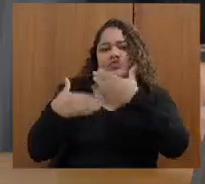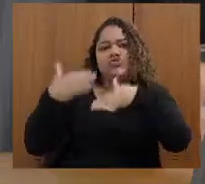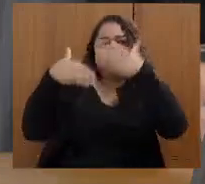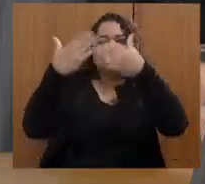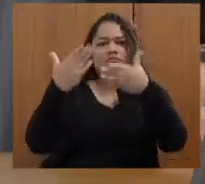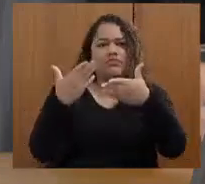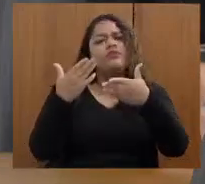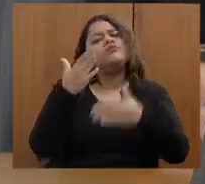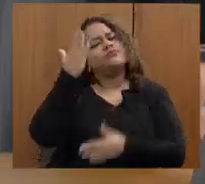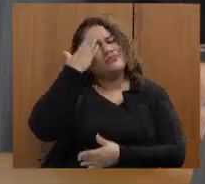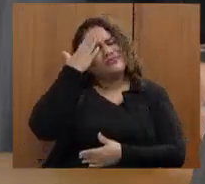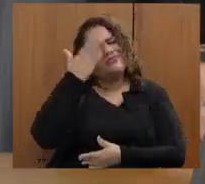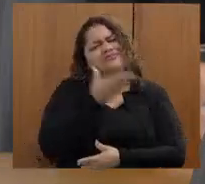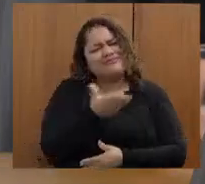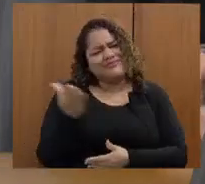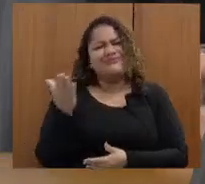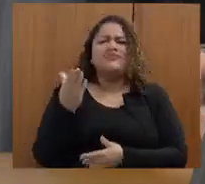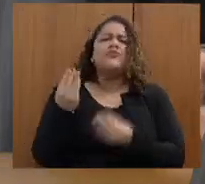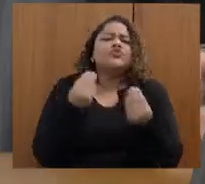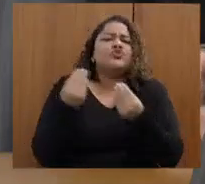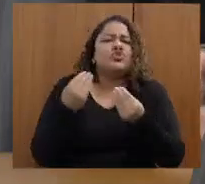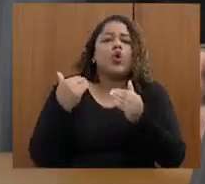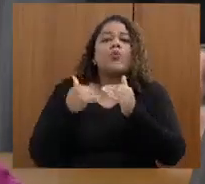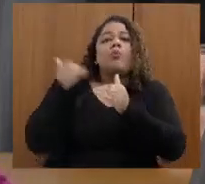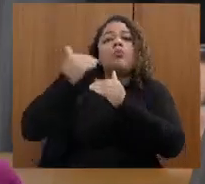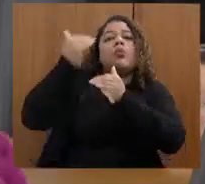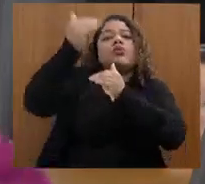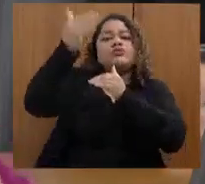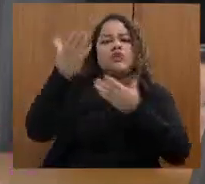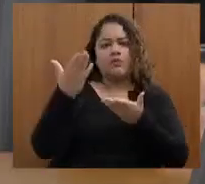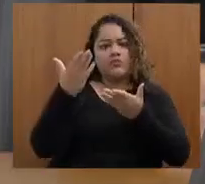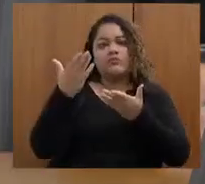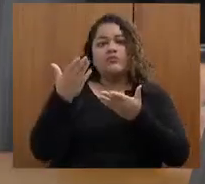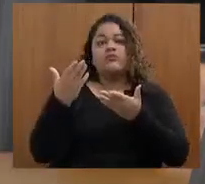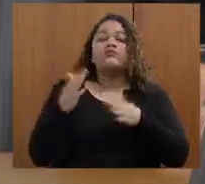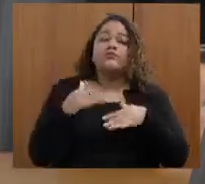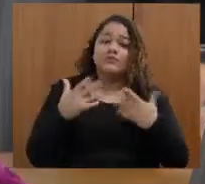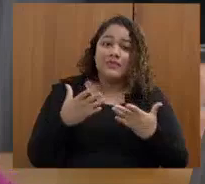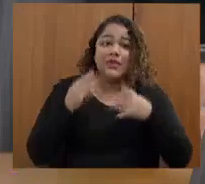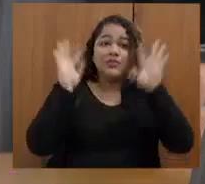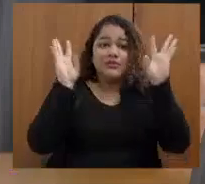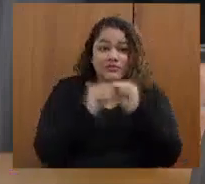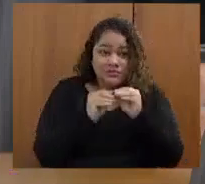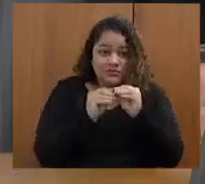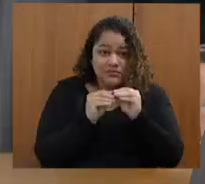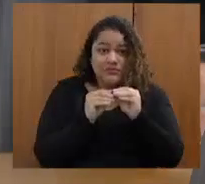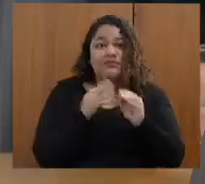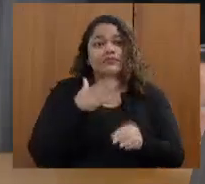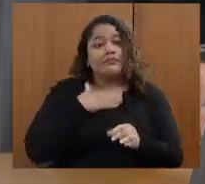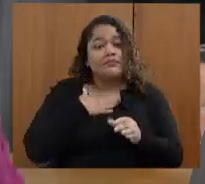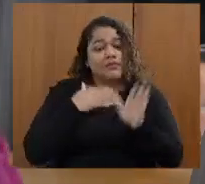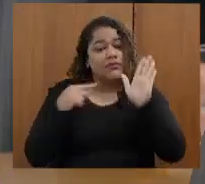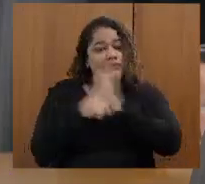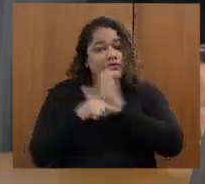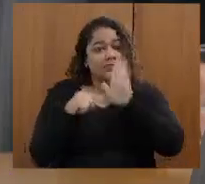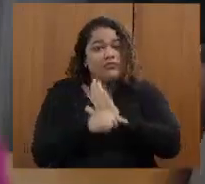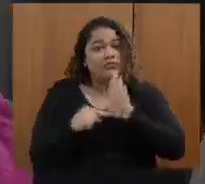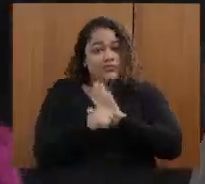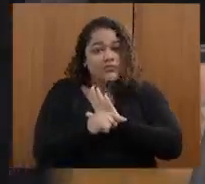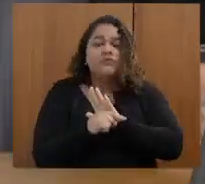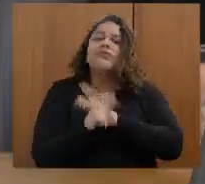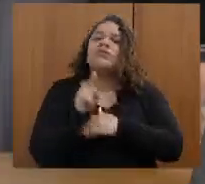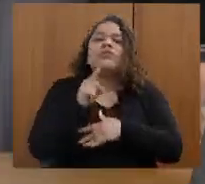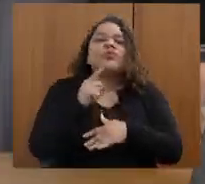avaliação de desempenho para fins de promoção para escolaridade então assim a síntese já dos Meus Primeiros questionamentos governo